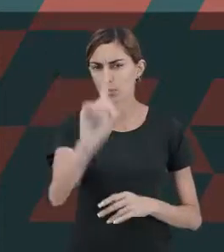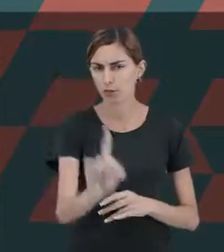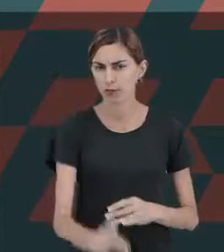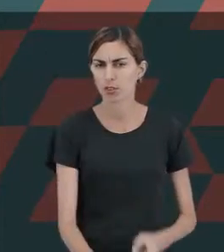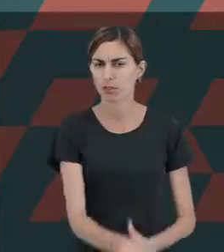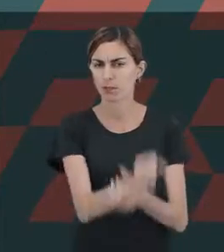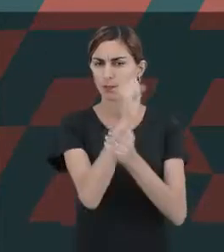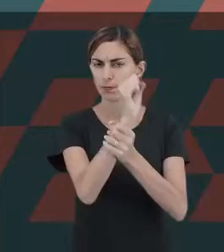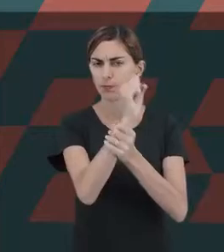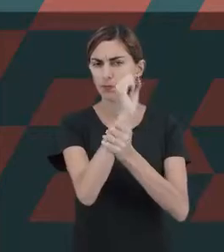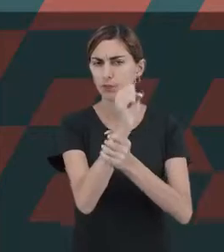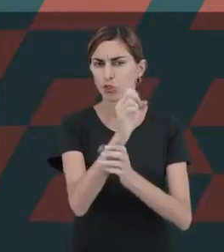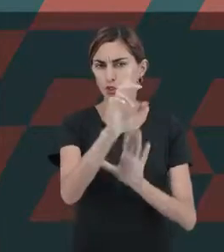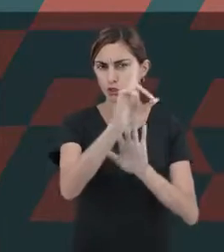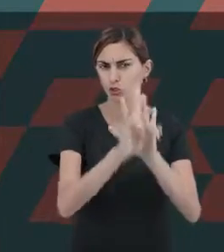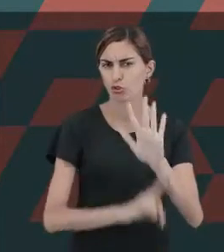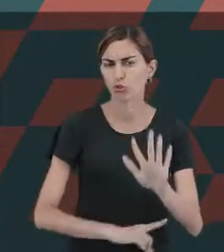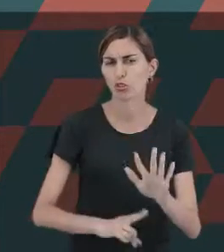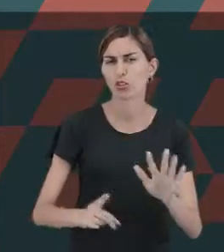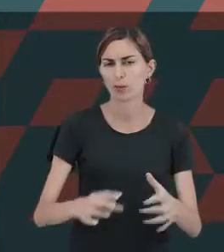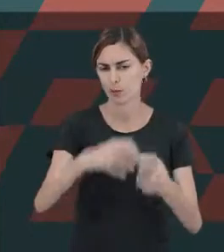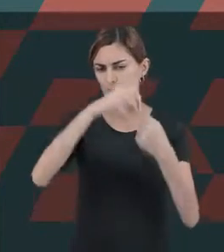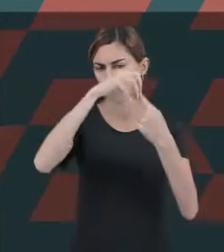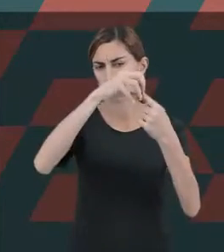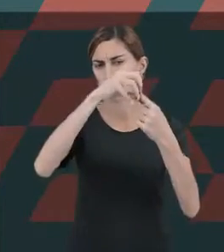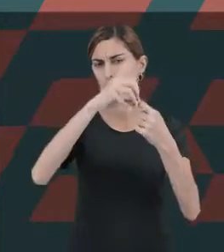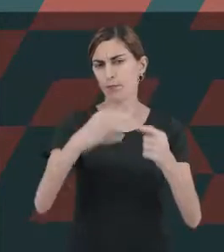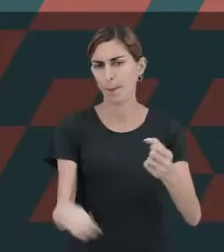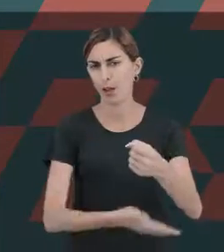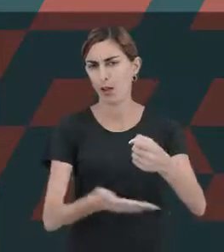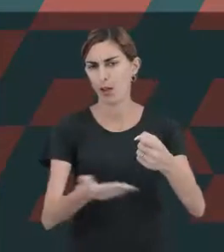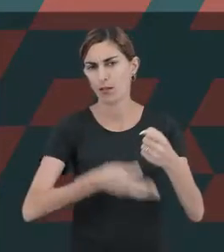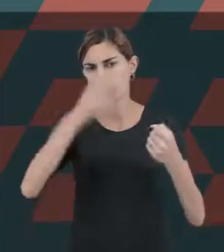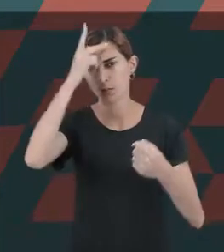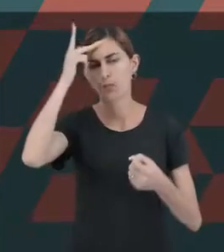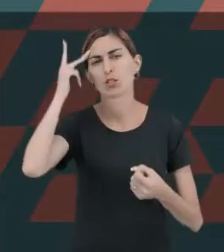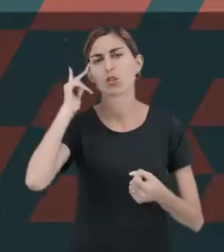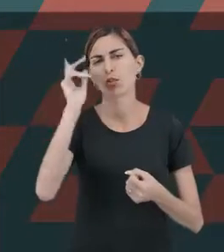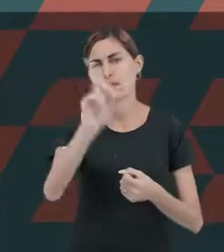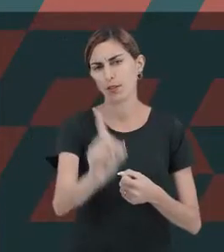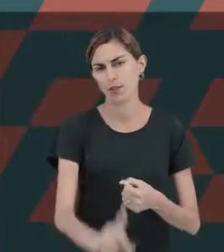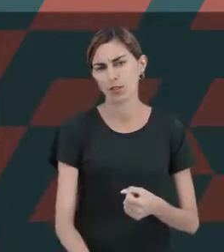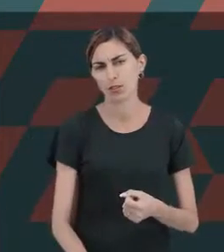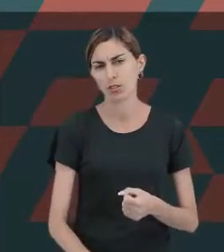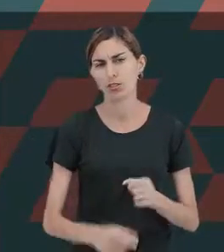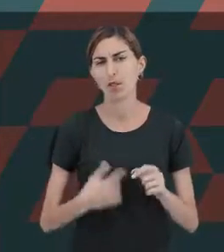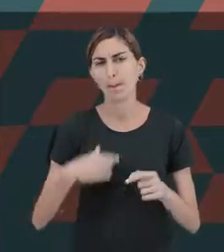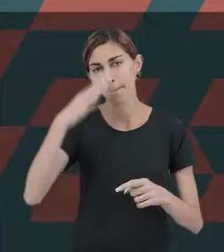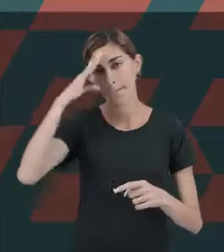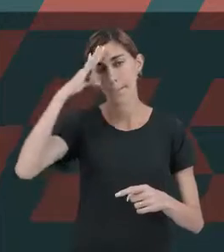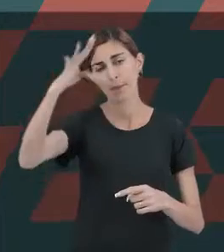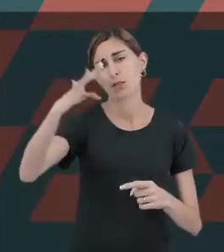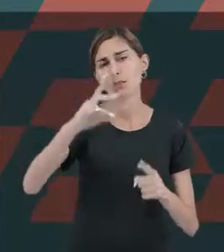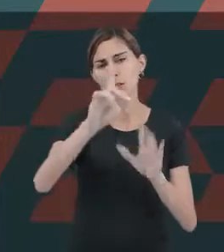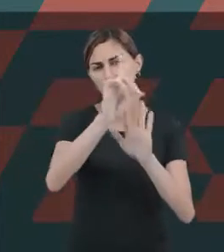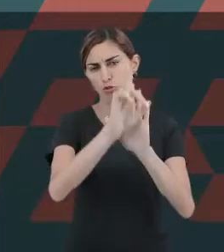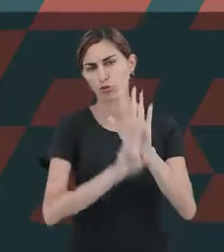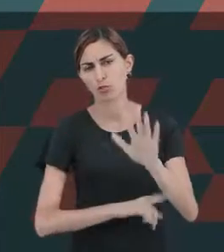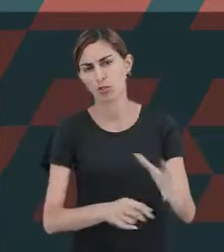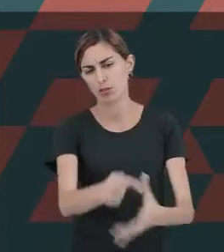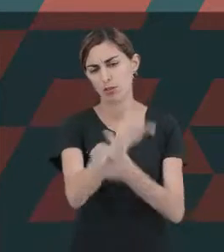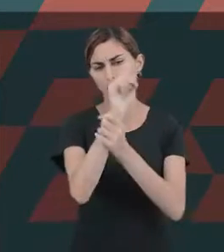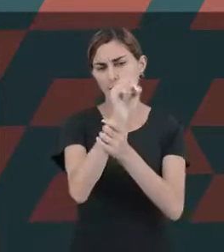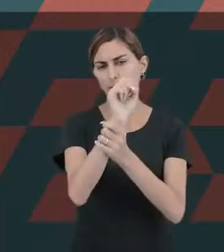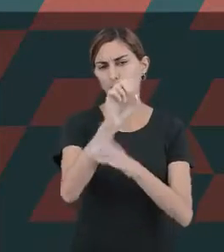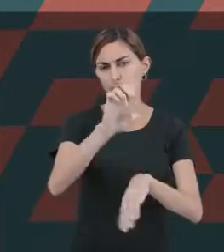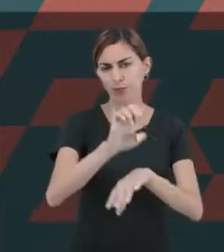vem garantindo direitos primordiais e básicos para a pessoa com deficiência. Os principais direitos